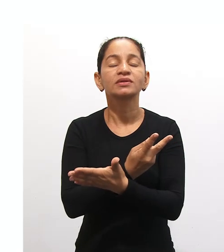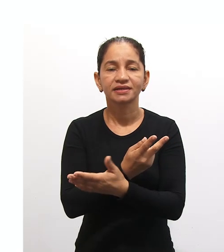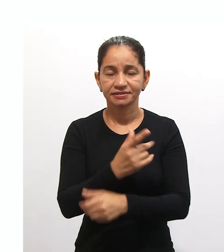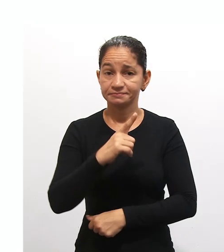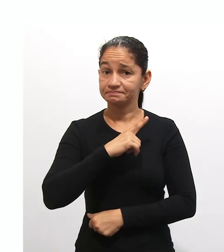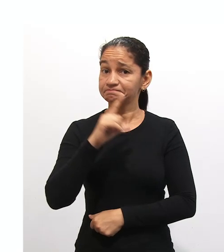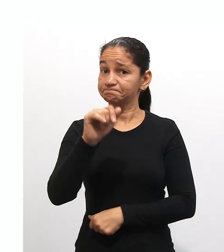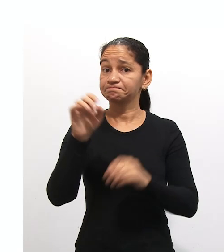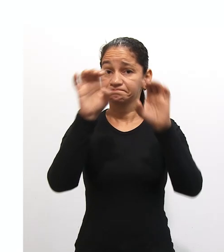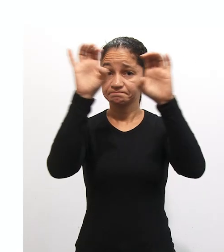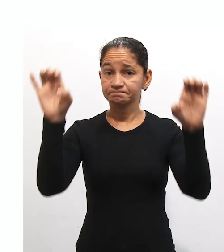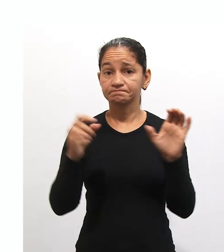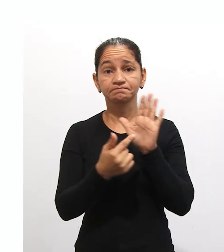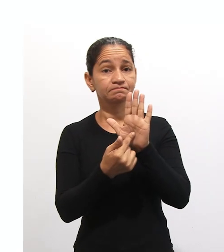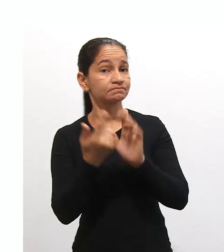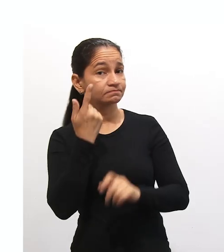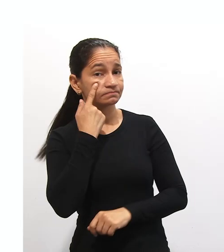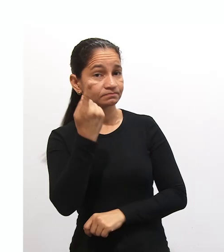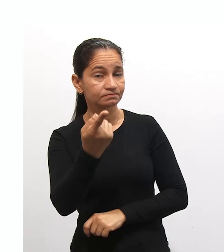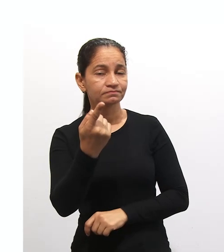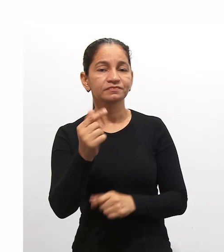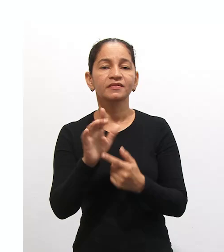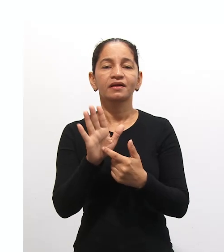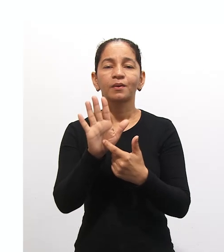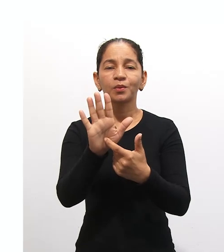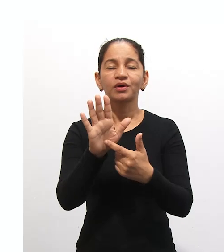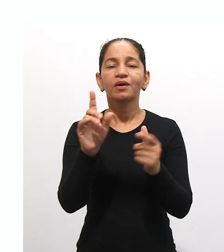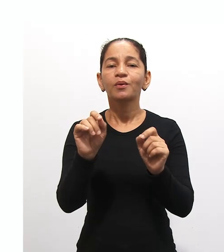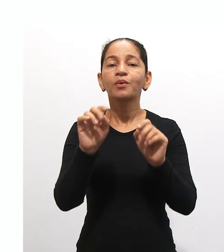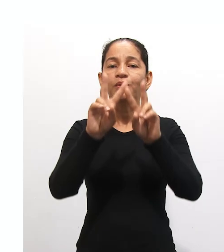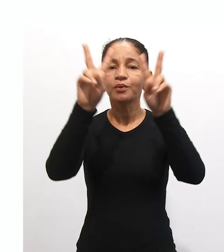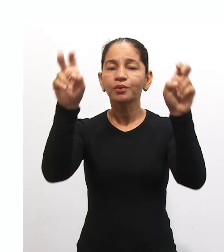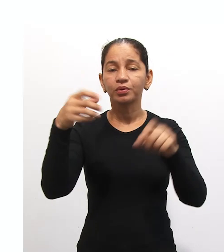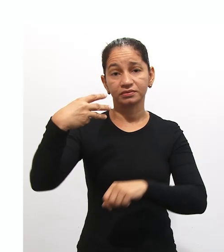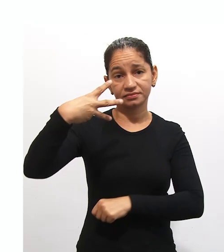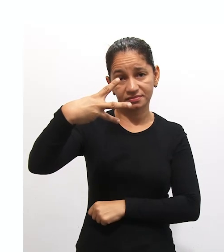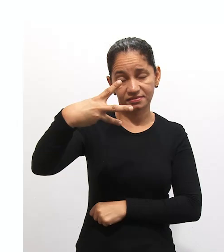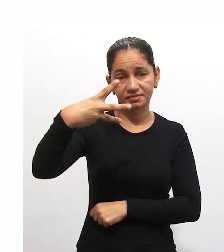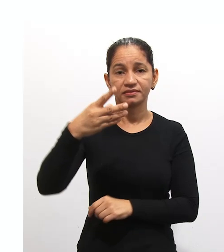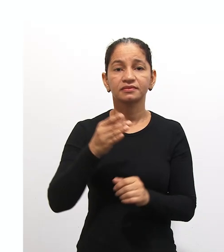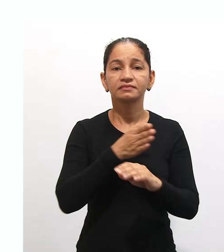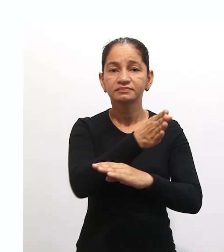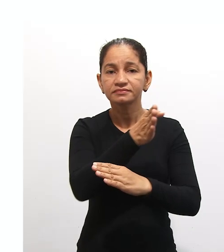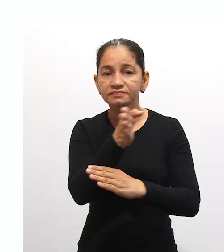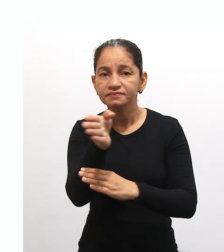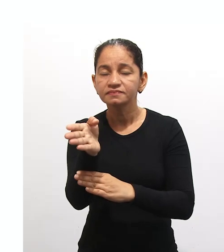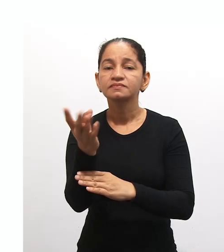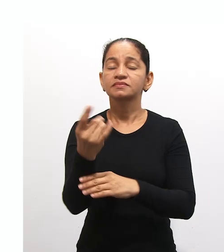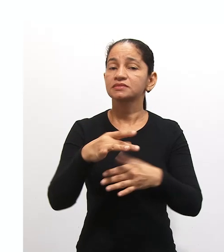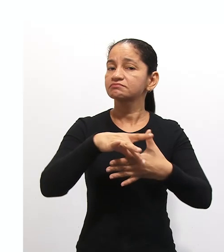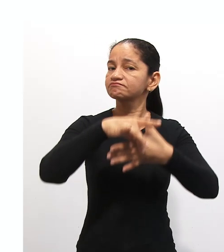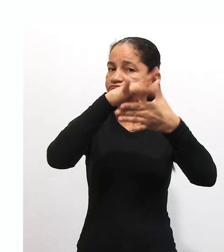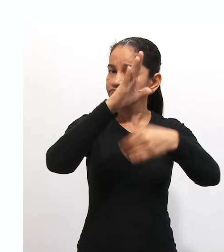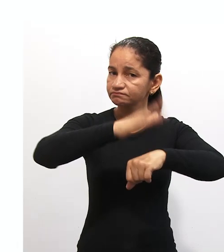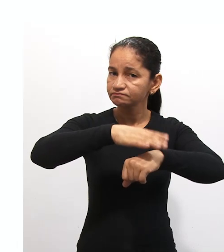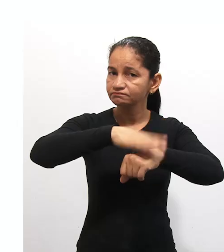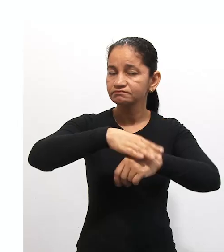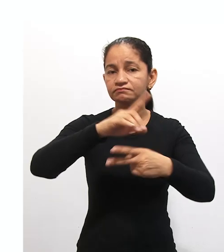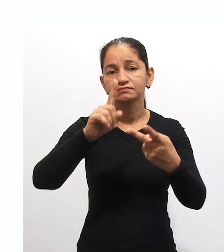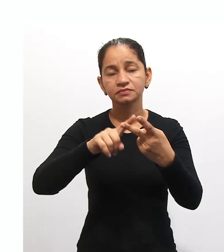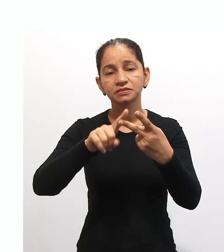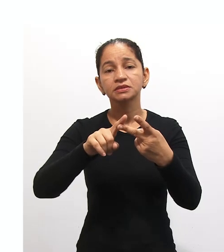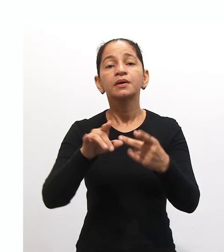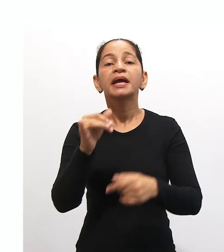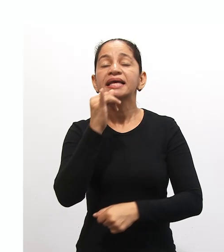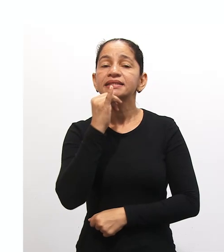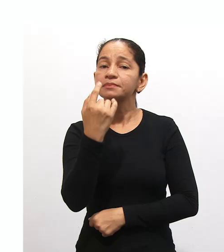da nossa aula, nesta aula abordaremos 3 dimensões interdependentes da gestão em EAD.